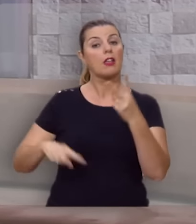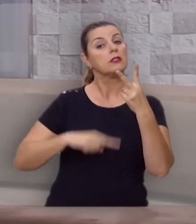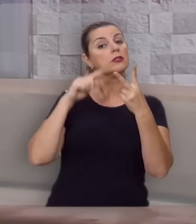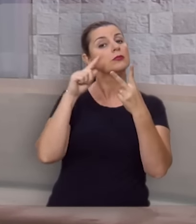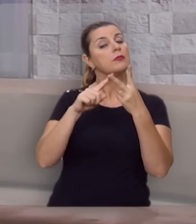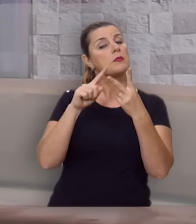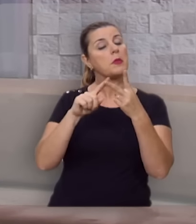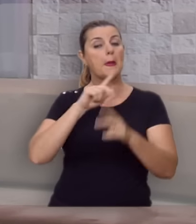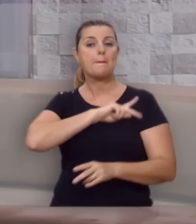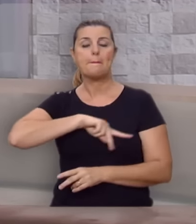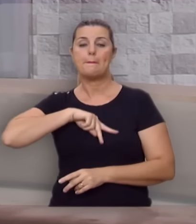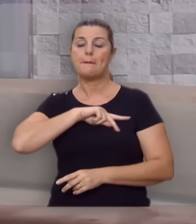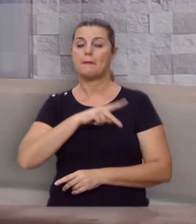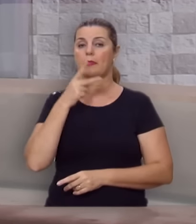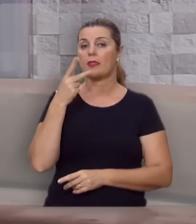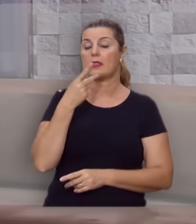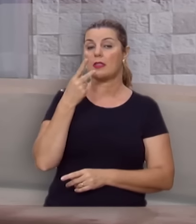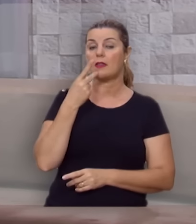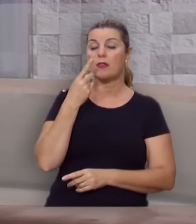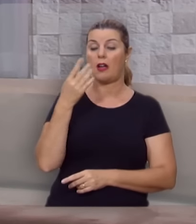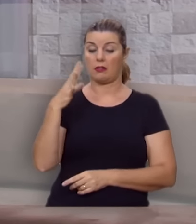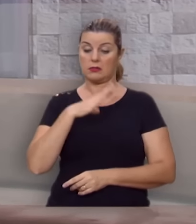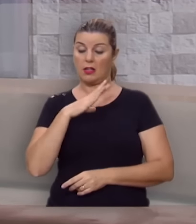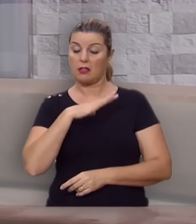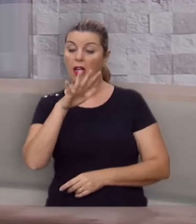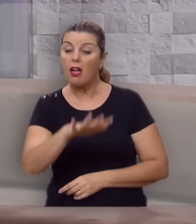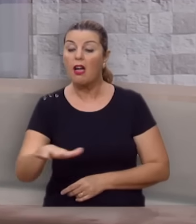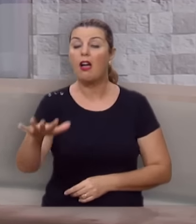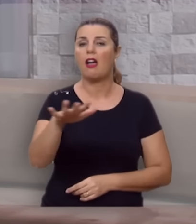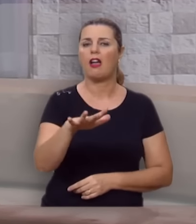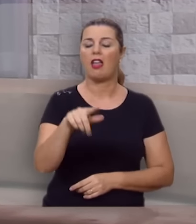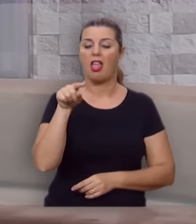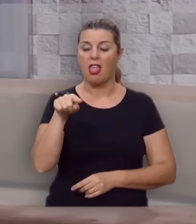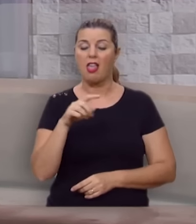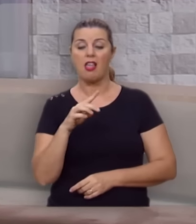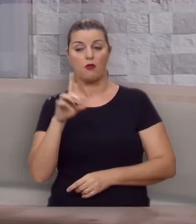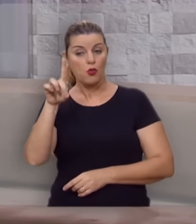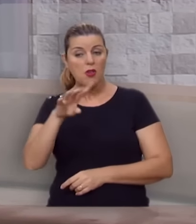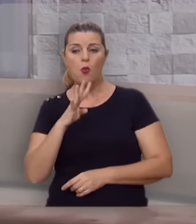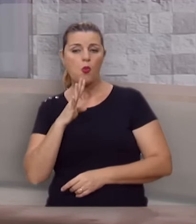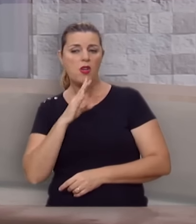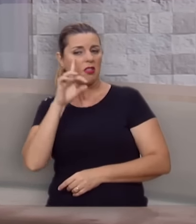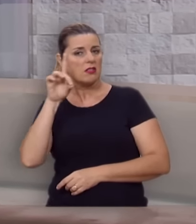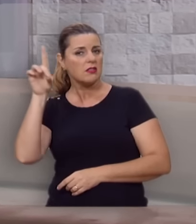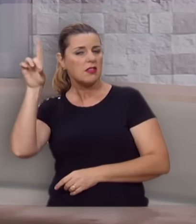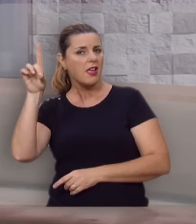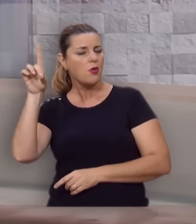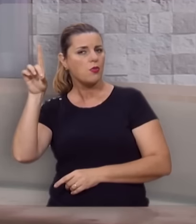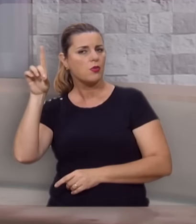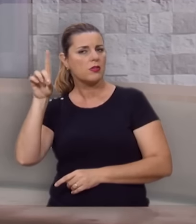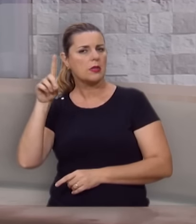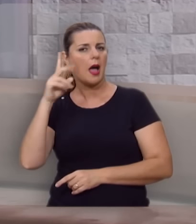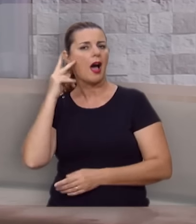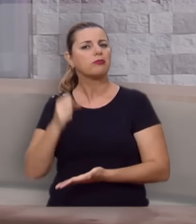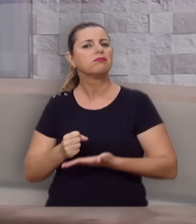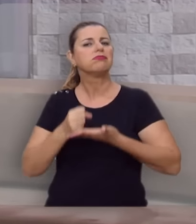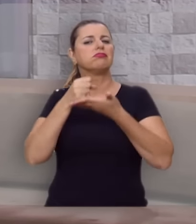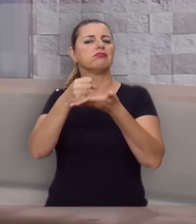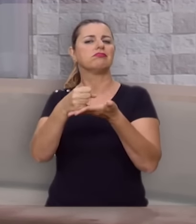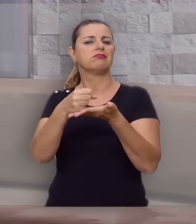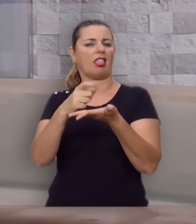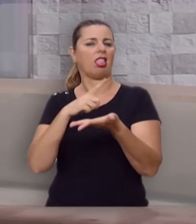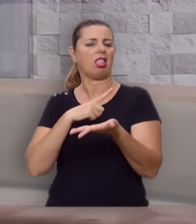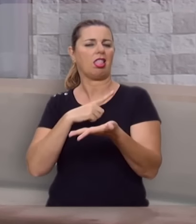Em segundo lugar, o apóstolo Paulo vai dizer para a cidade de Atenas que o Deus que eles não conheciam é o Deus da